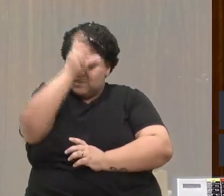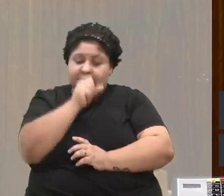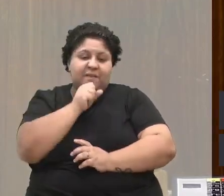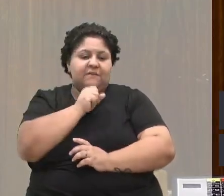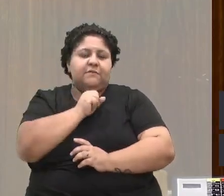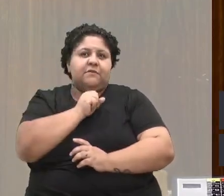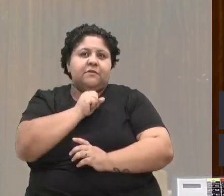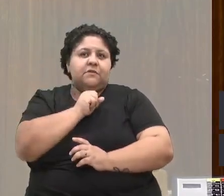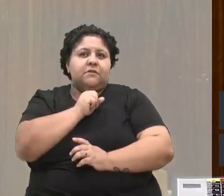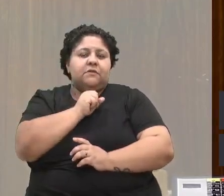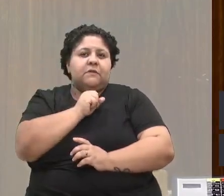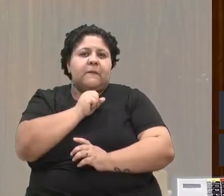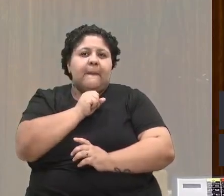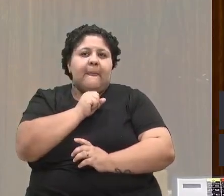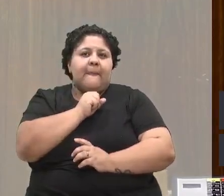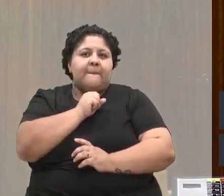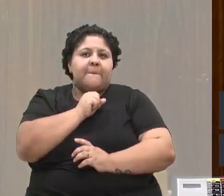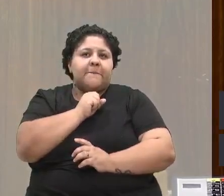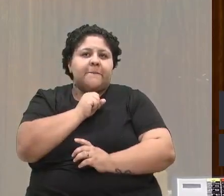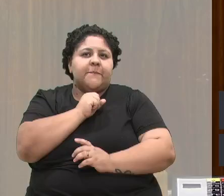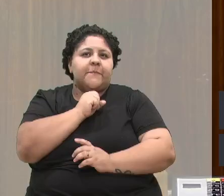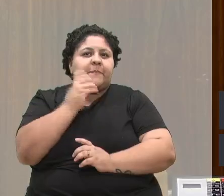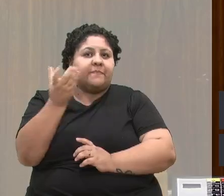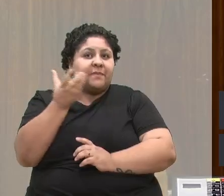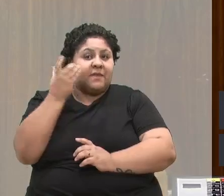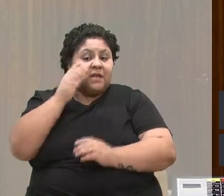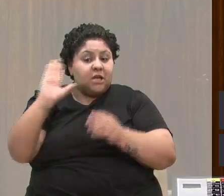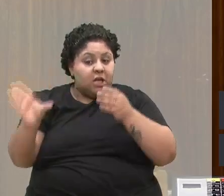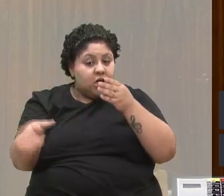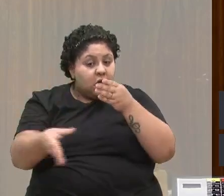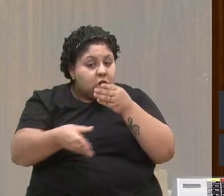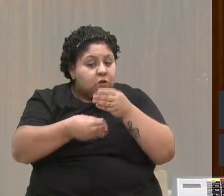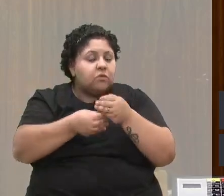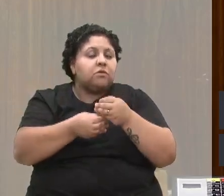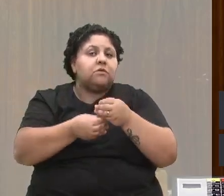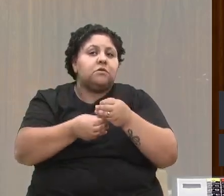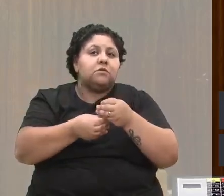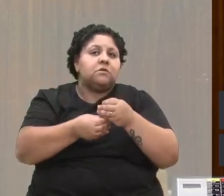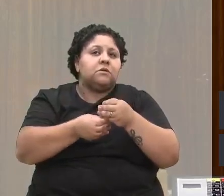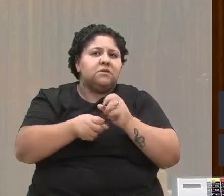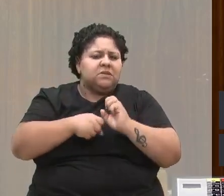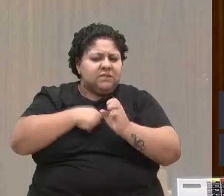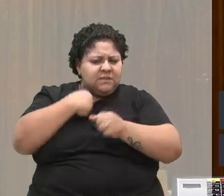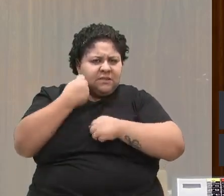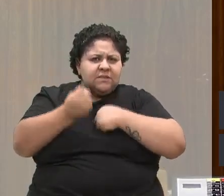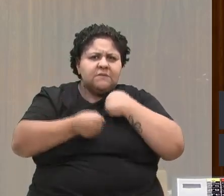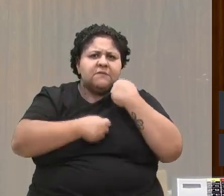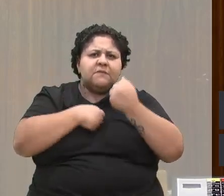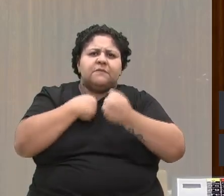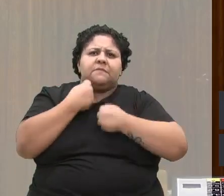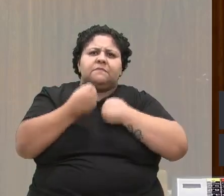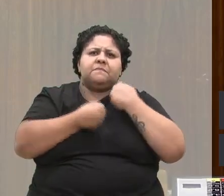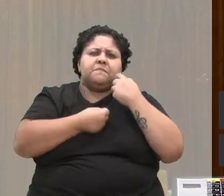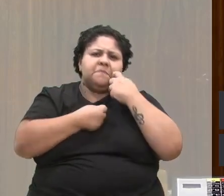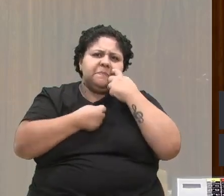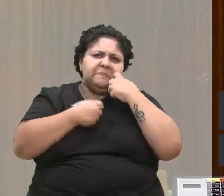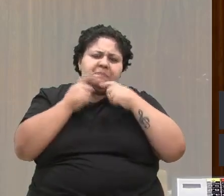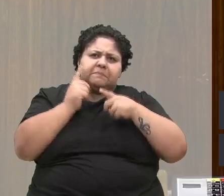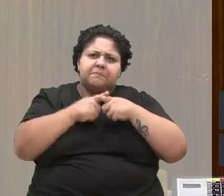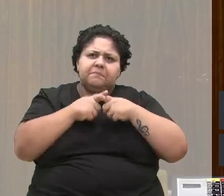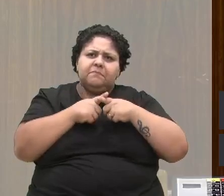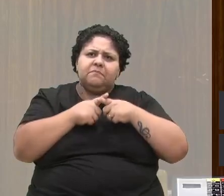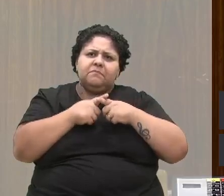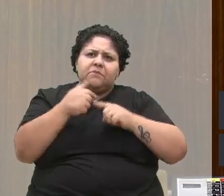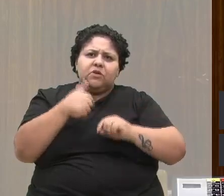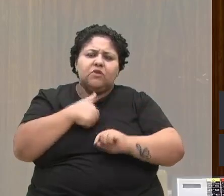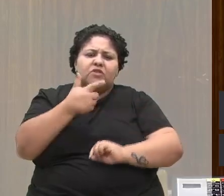aprendizados e quero me juntar a esta indignação, porque é o que